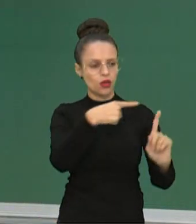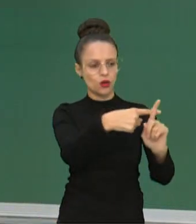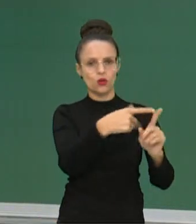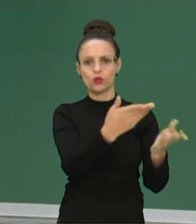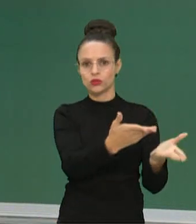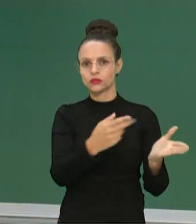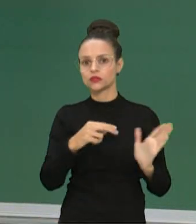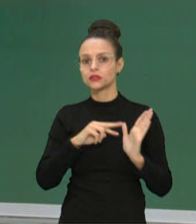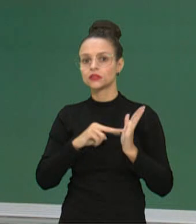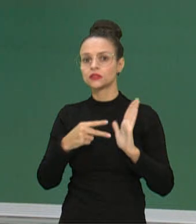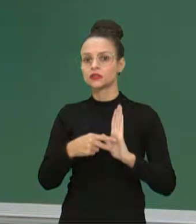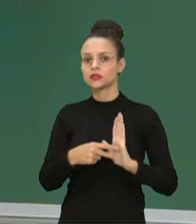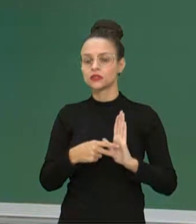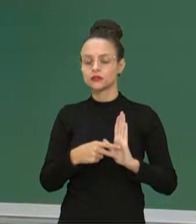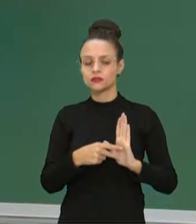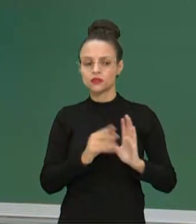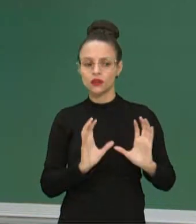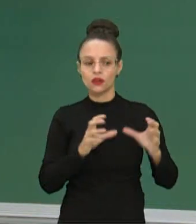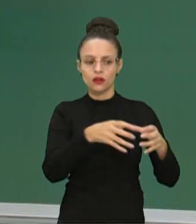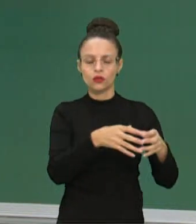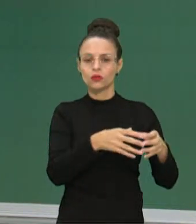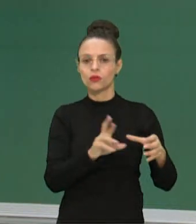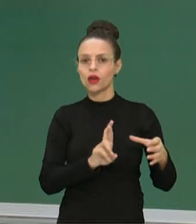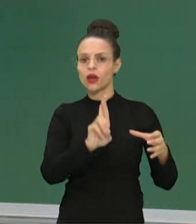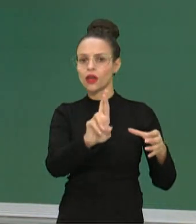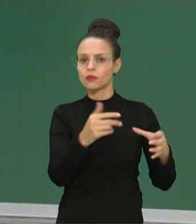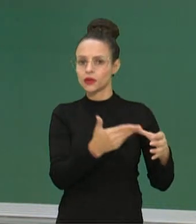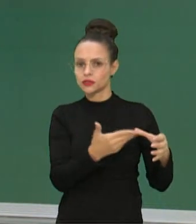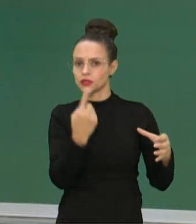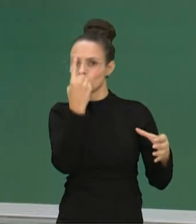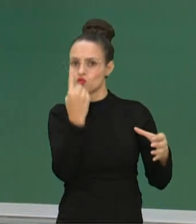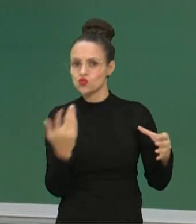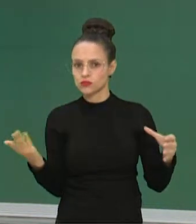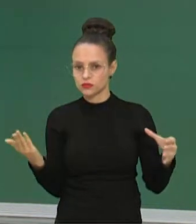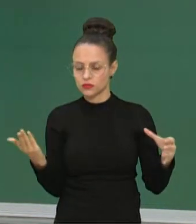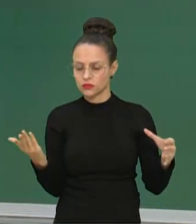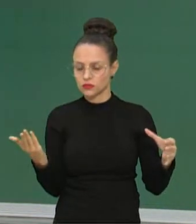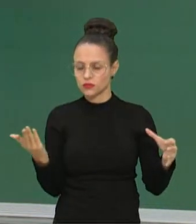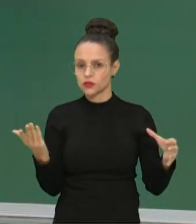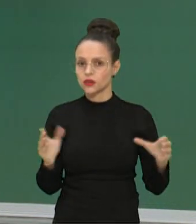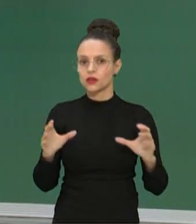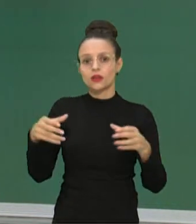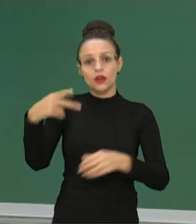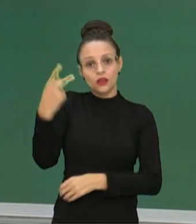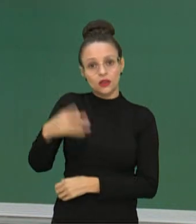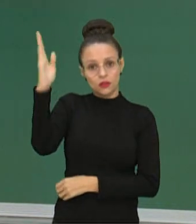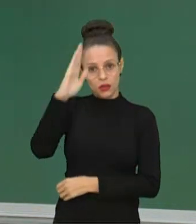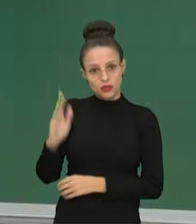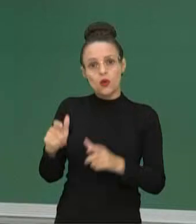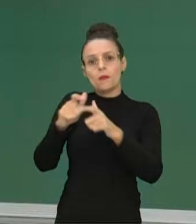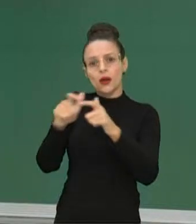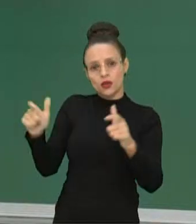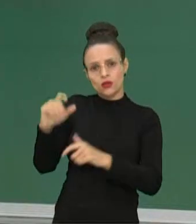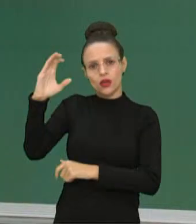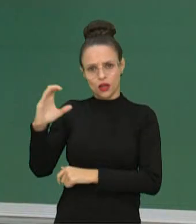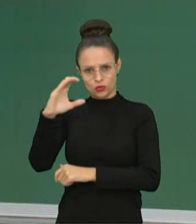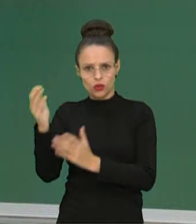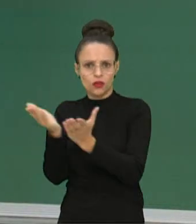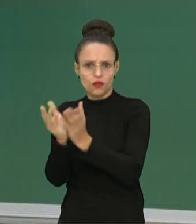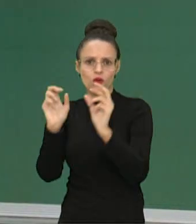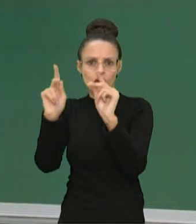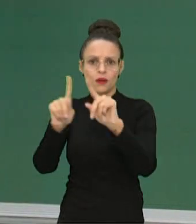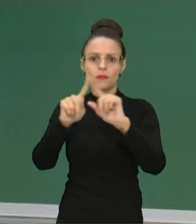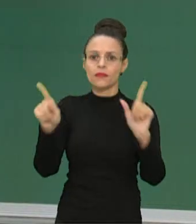acaba representando apenas um grupo de pessoas. Isso que no Brasil, a maior parte é cristão, mas mesmo